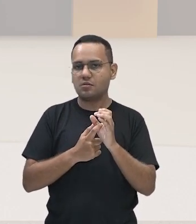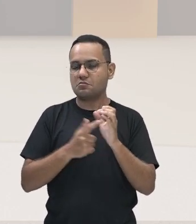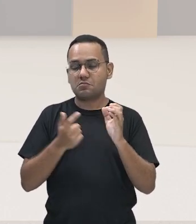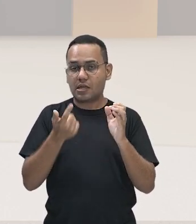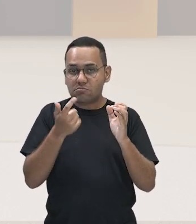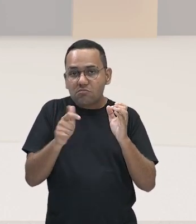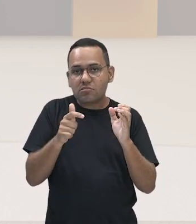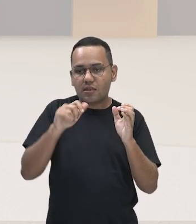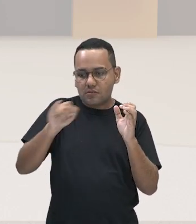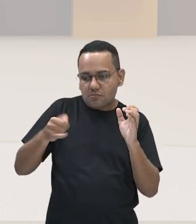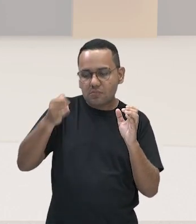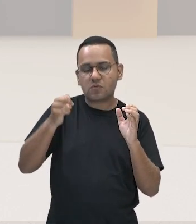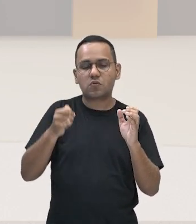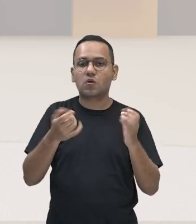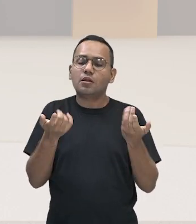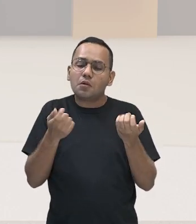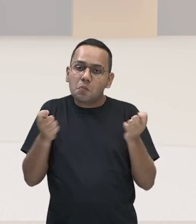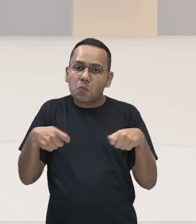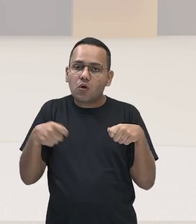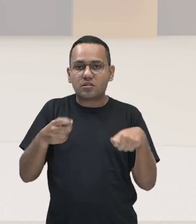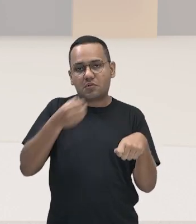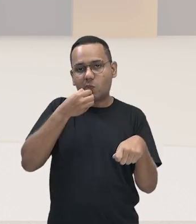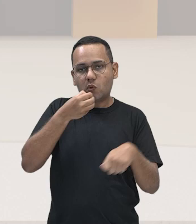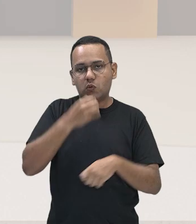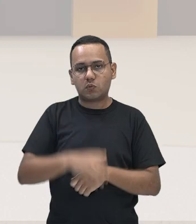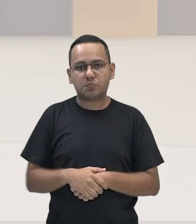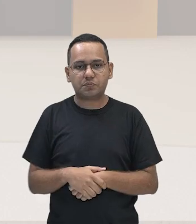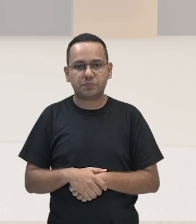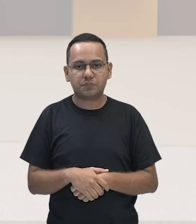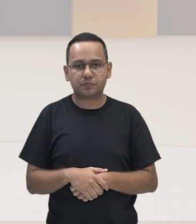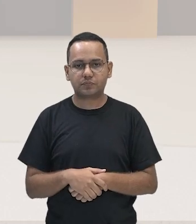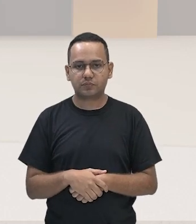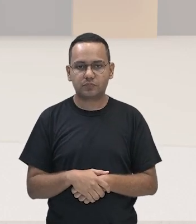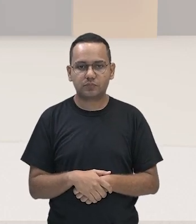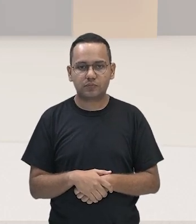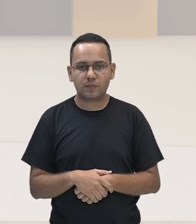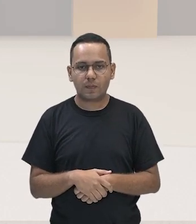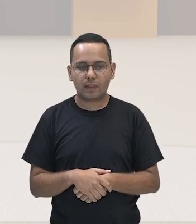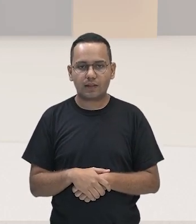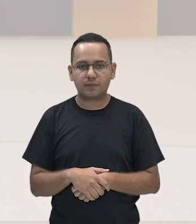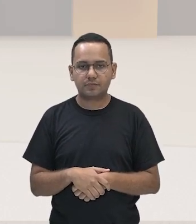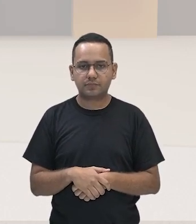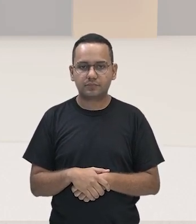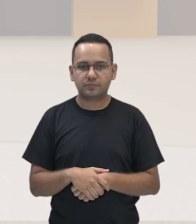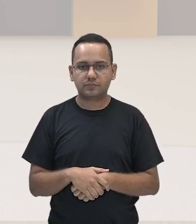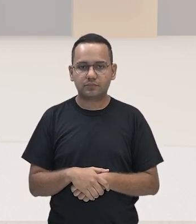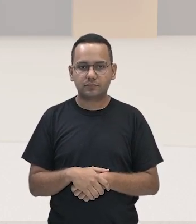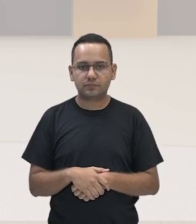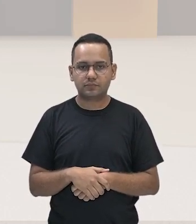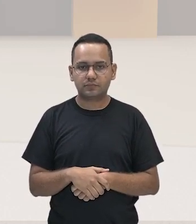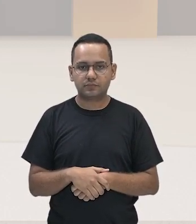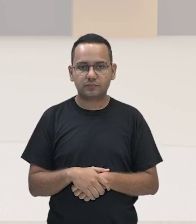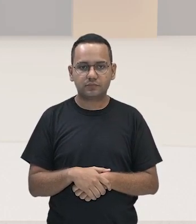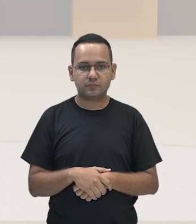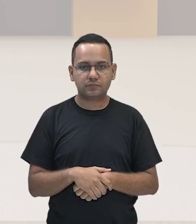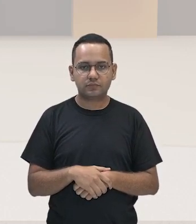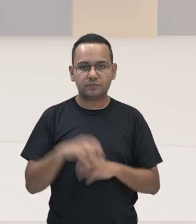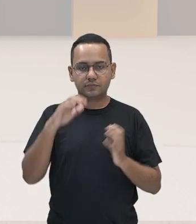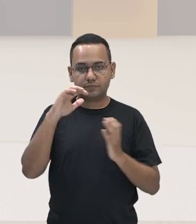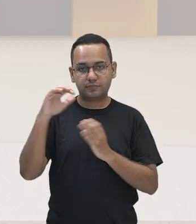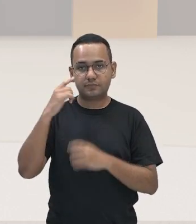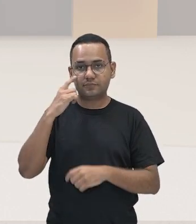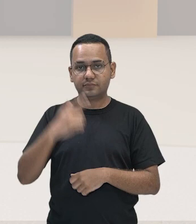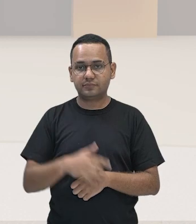ele do que o do outro. Isso aí, né? E já que a gente está falando de juros, vamos aqui agora verificar juros e